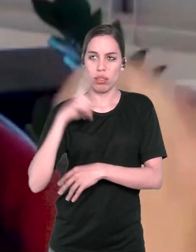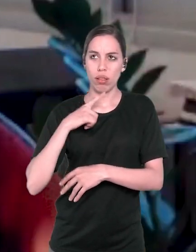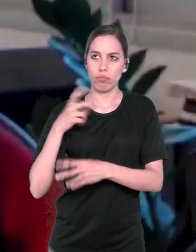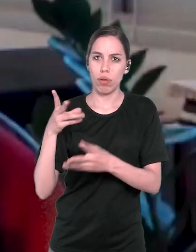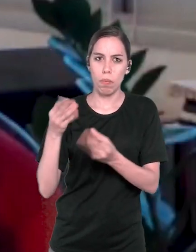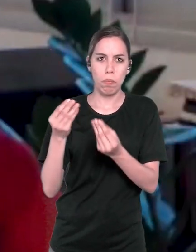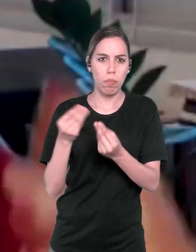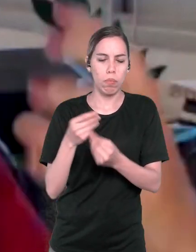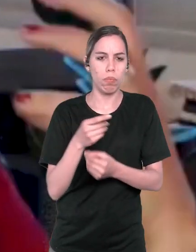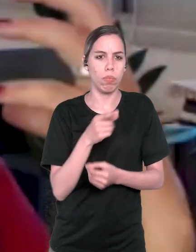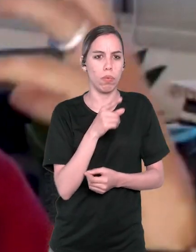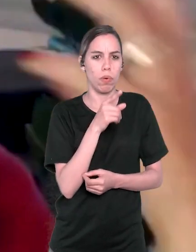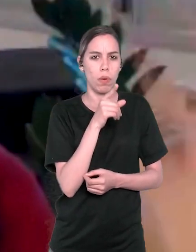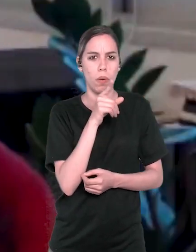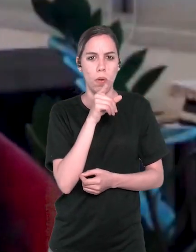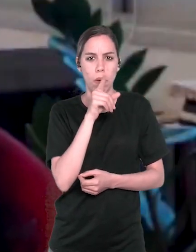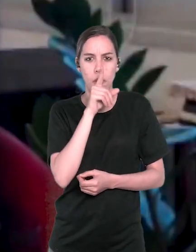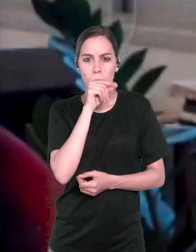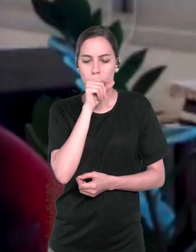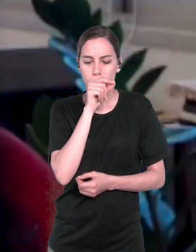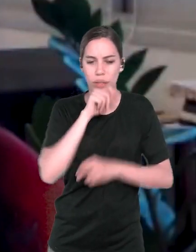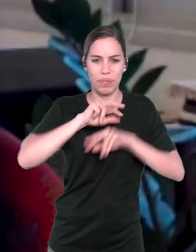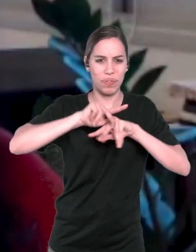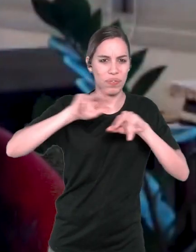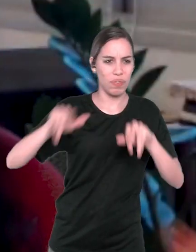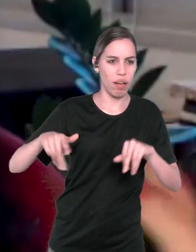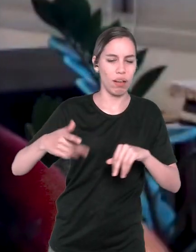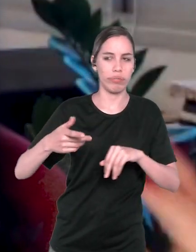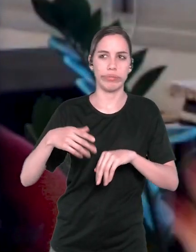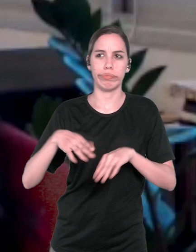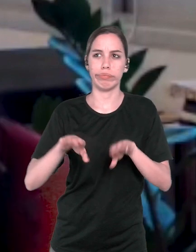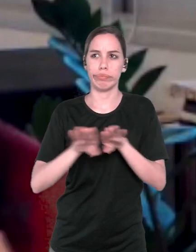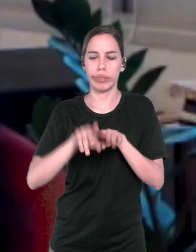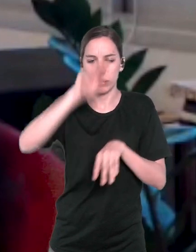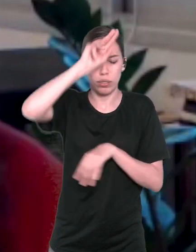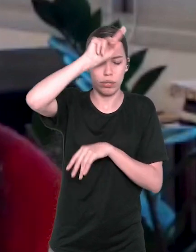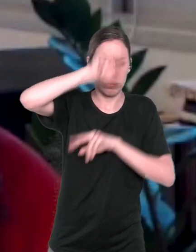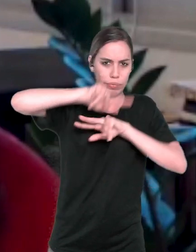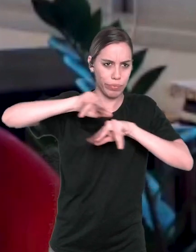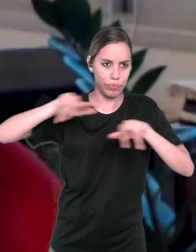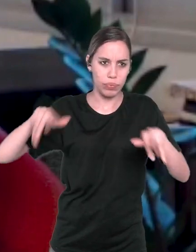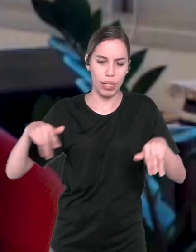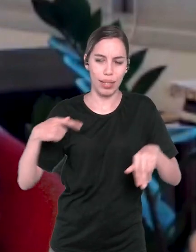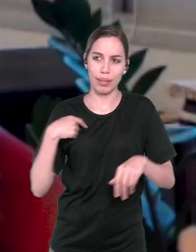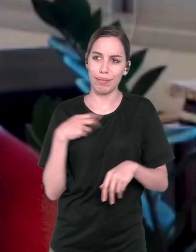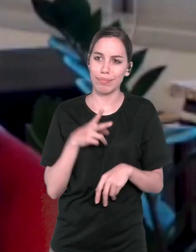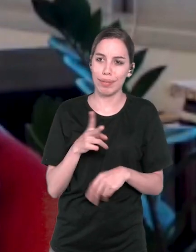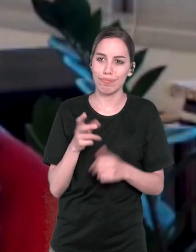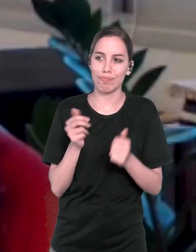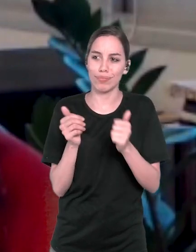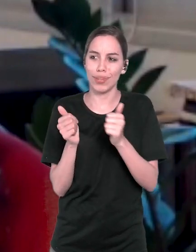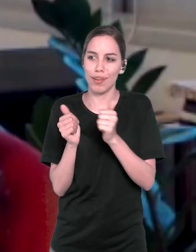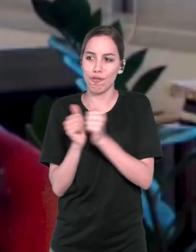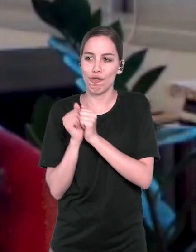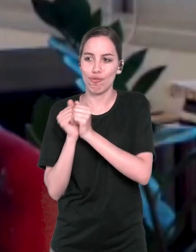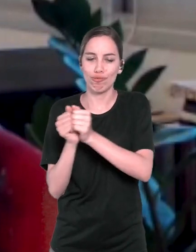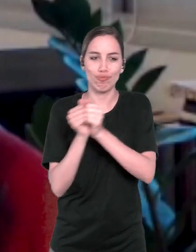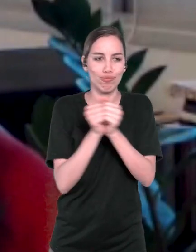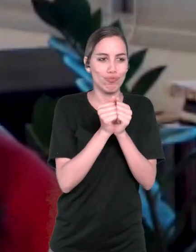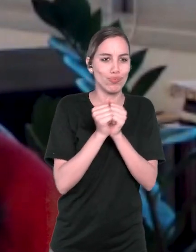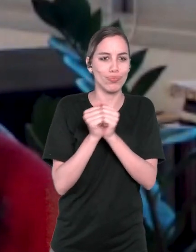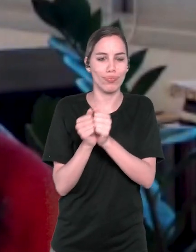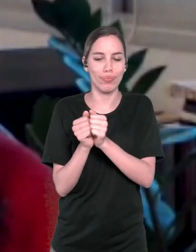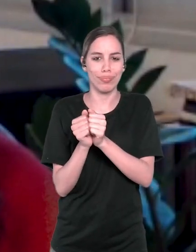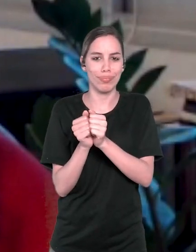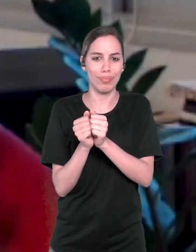de insetos, né? Todos eles, de alguma forma, me fizeram companhia durante os tempos